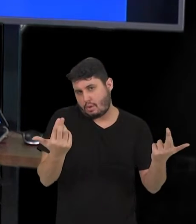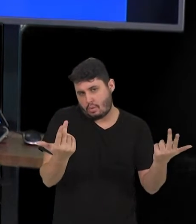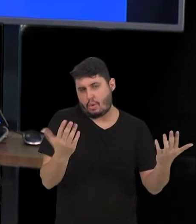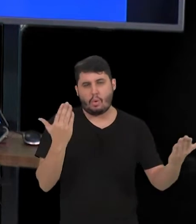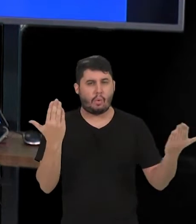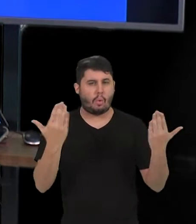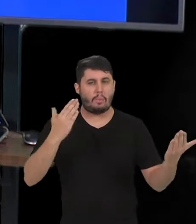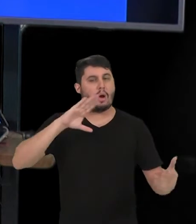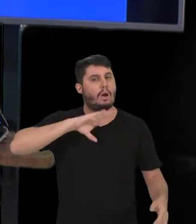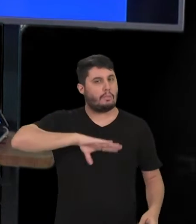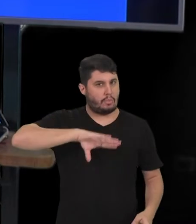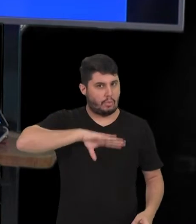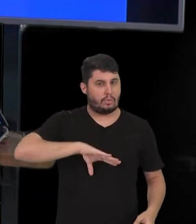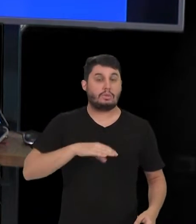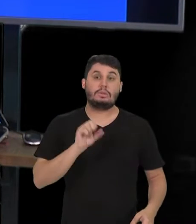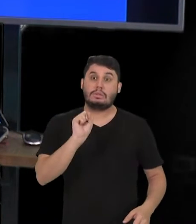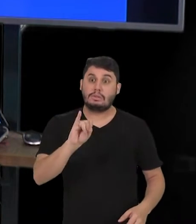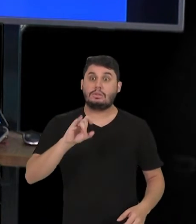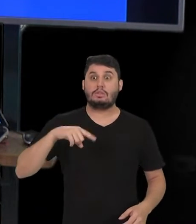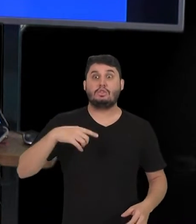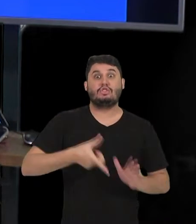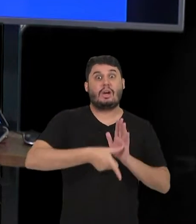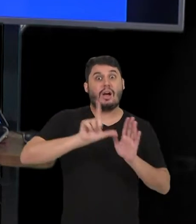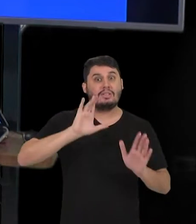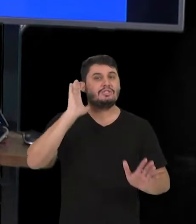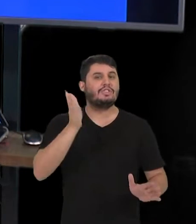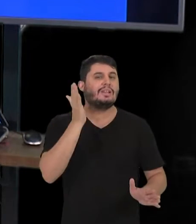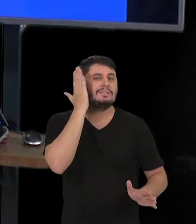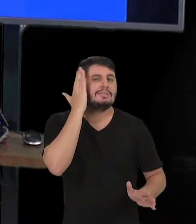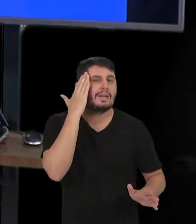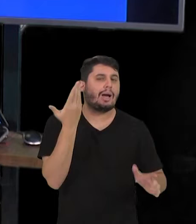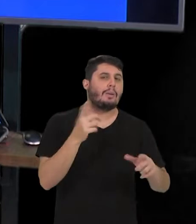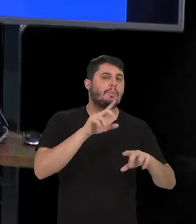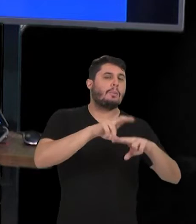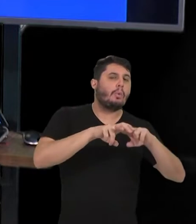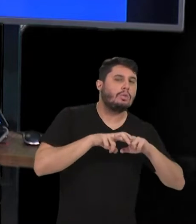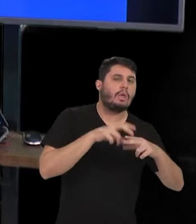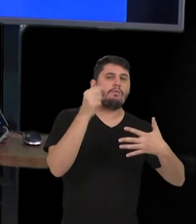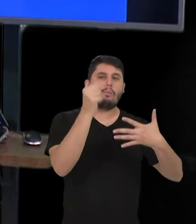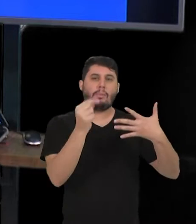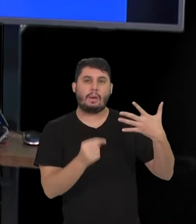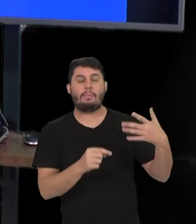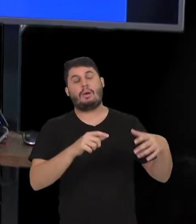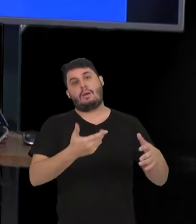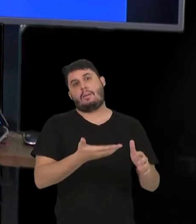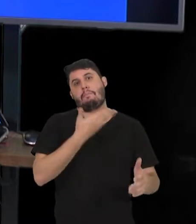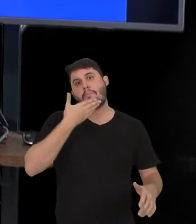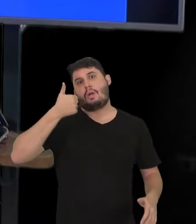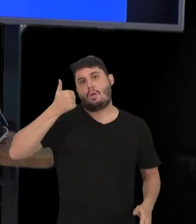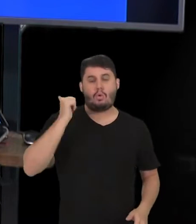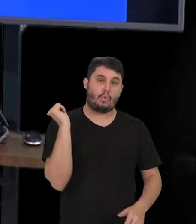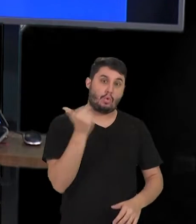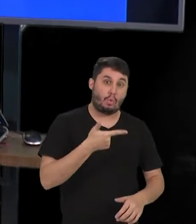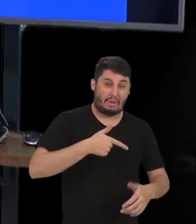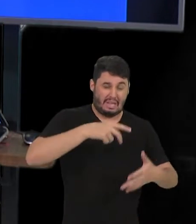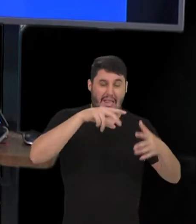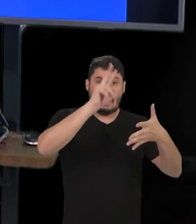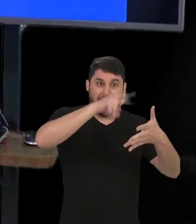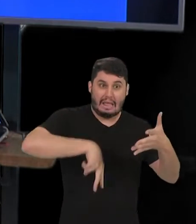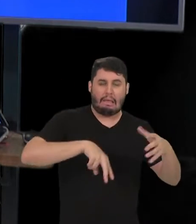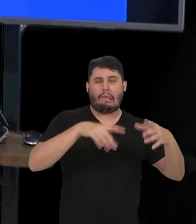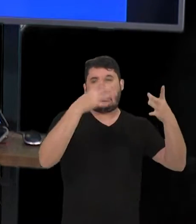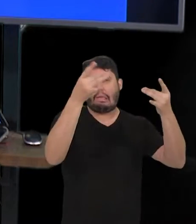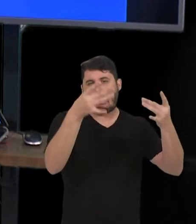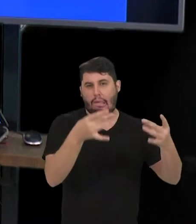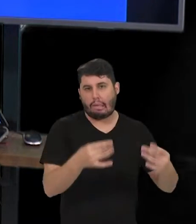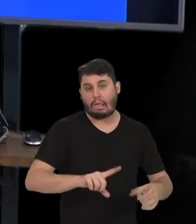fica mais tranquilo de procurar a resposta mais objetivamente, do que procurar ler o texto todo para depois ler a resposta. Então, põe aí na cuca que